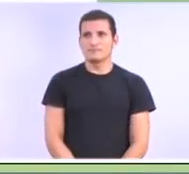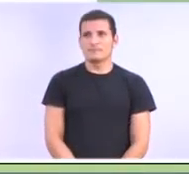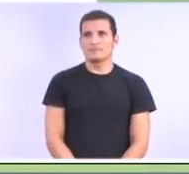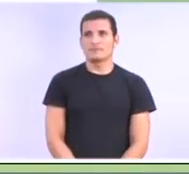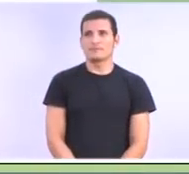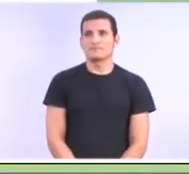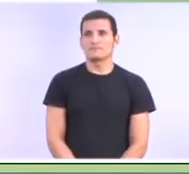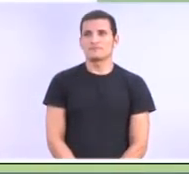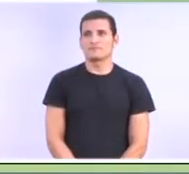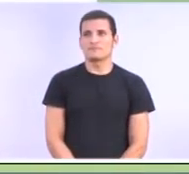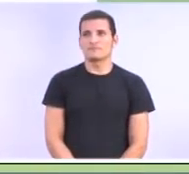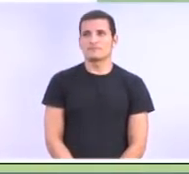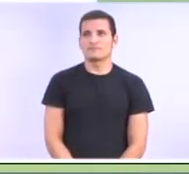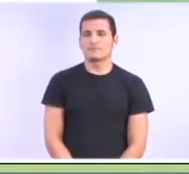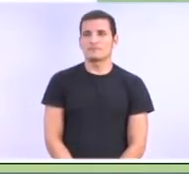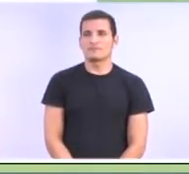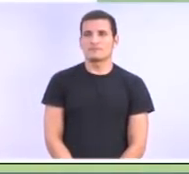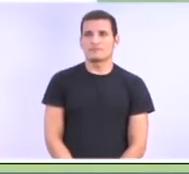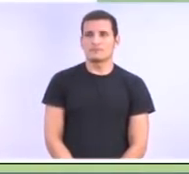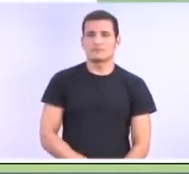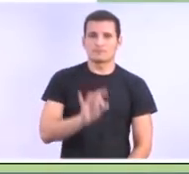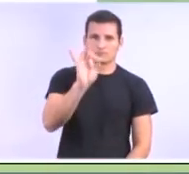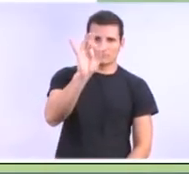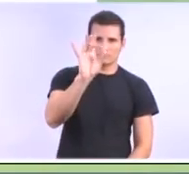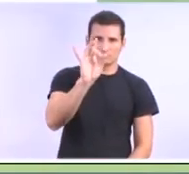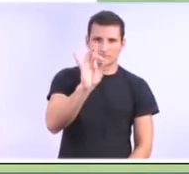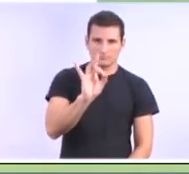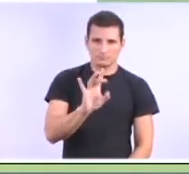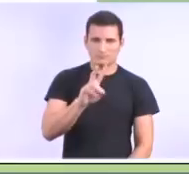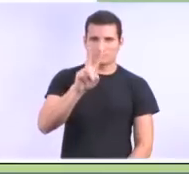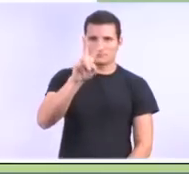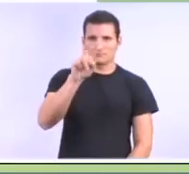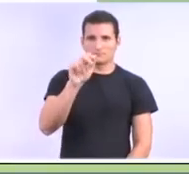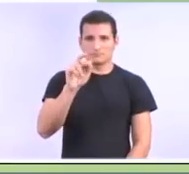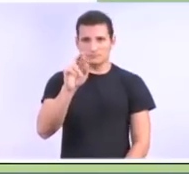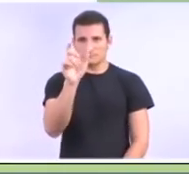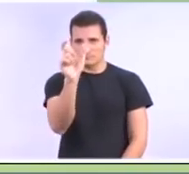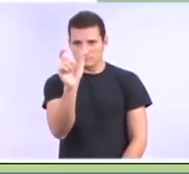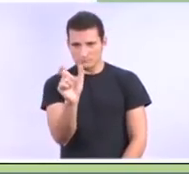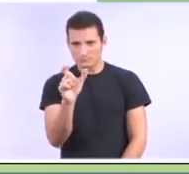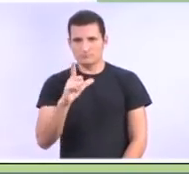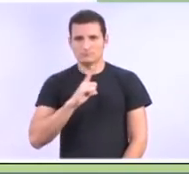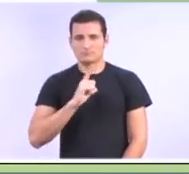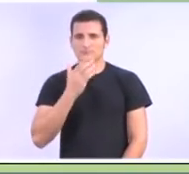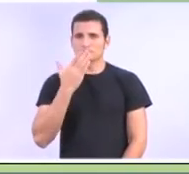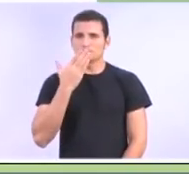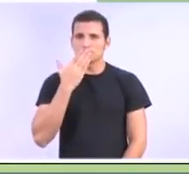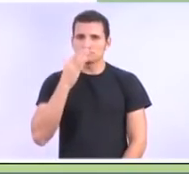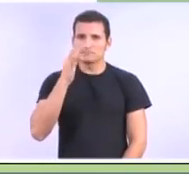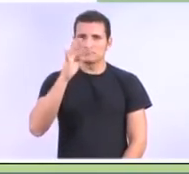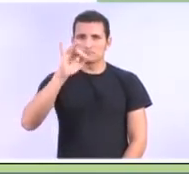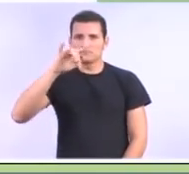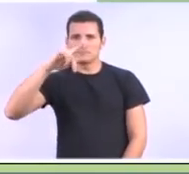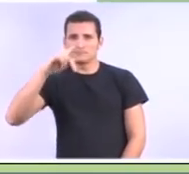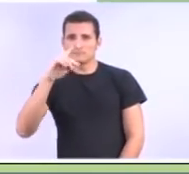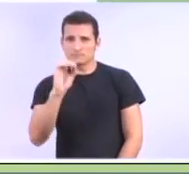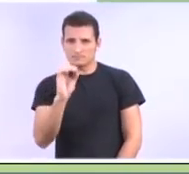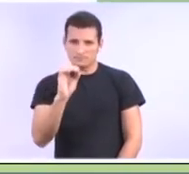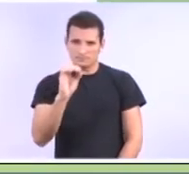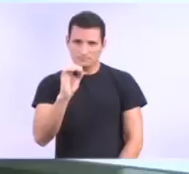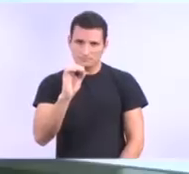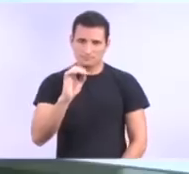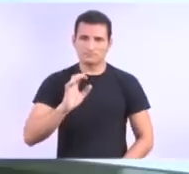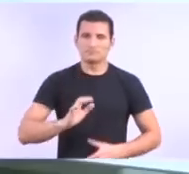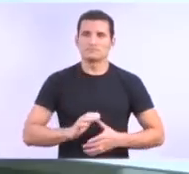Outro detalhe, cada variável tem um tipo. Se a gente olhar na programação estruturada, na